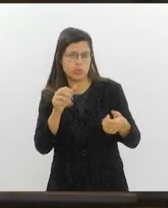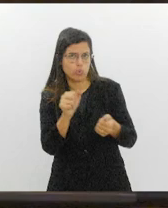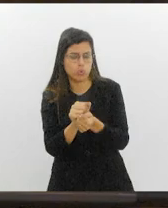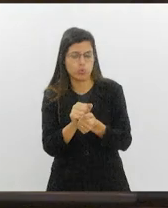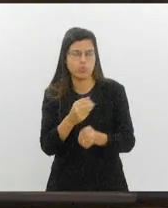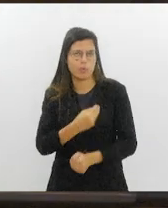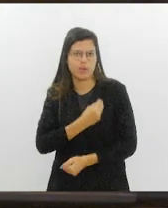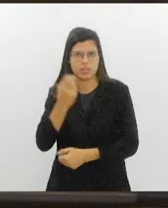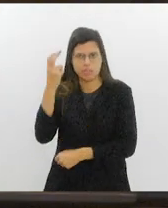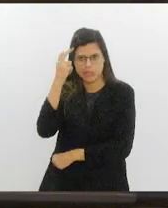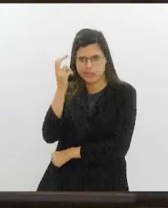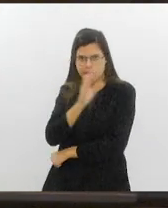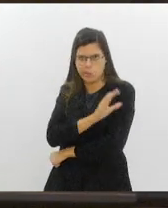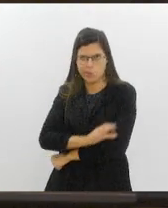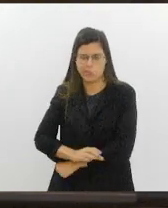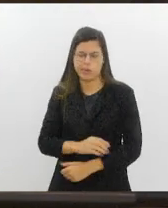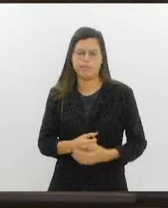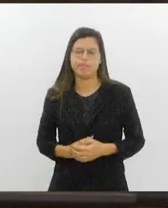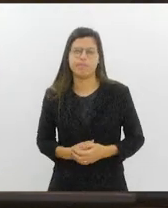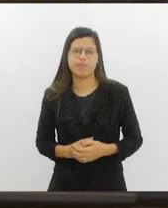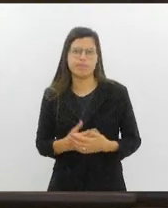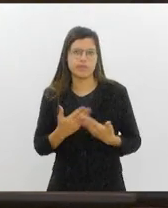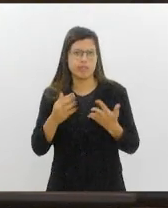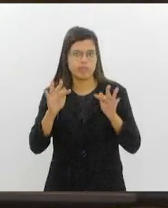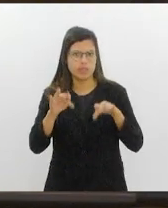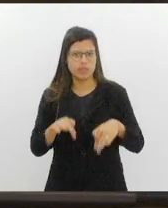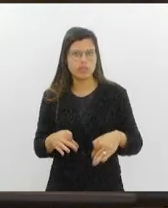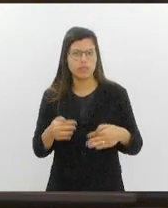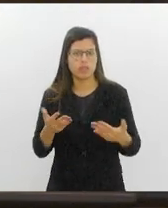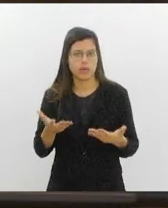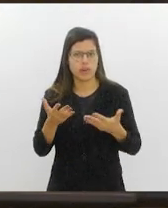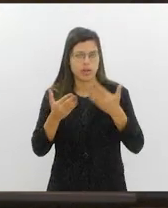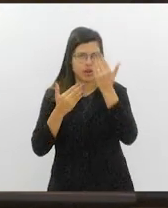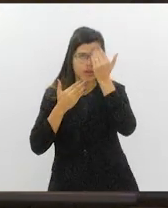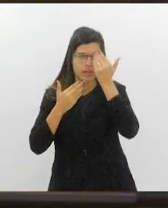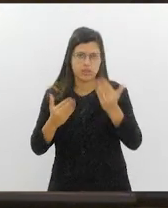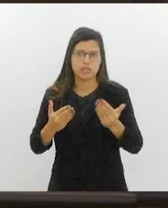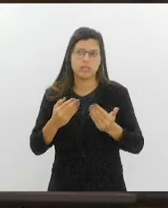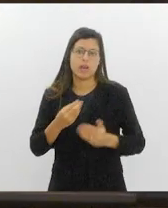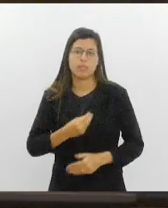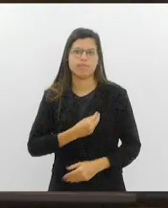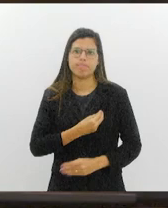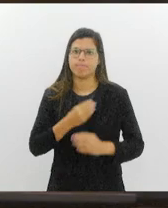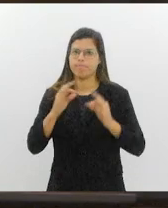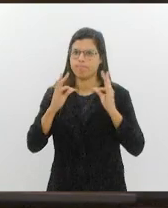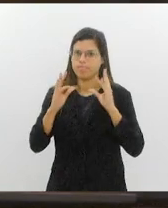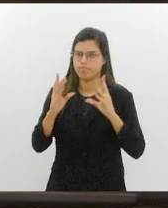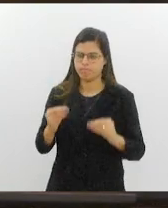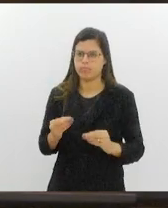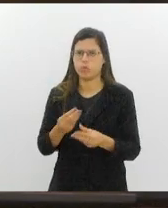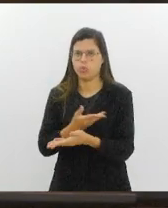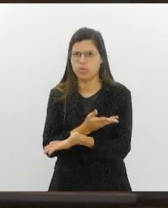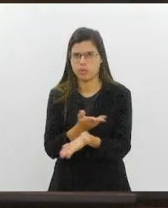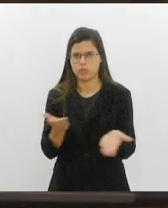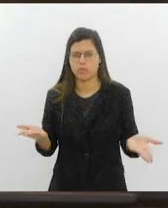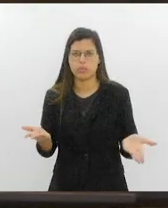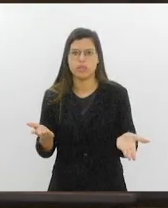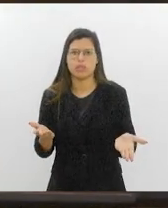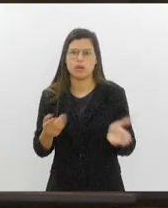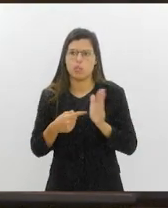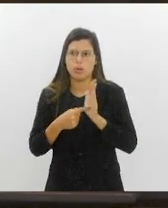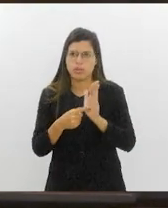cultura. Enfim, finalizando, eu gostaria de agradecer a presença de todos vocês, reiterar todo o meu respeito,